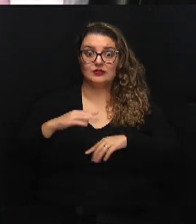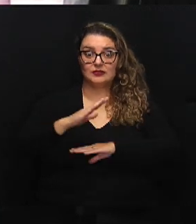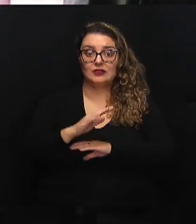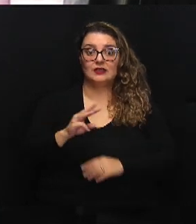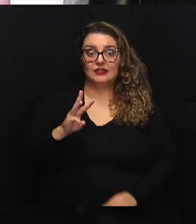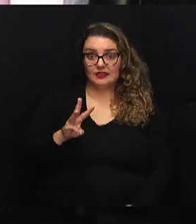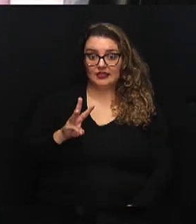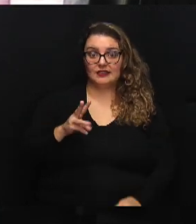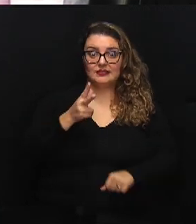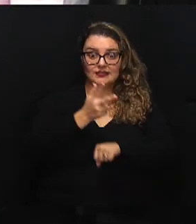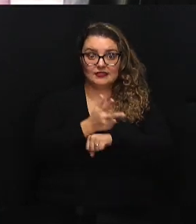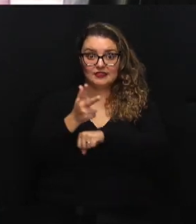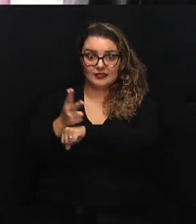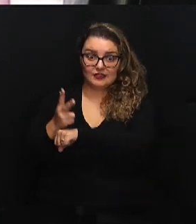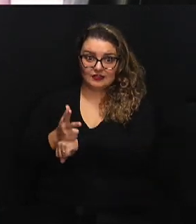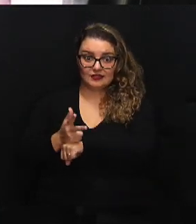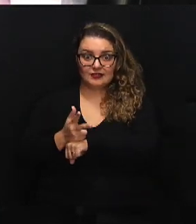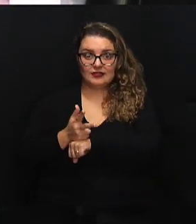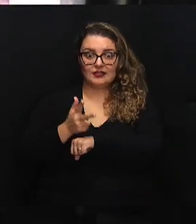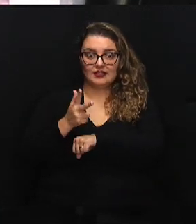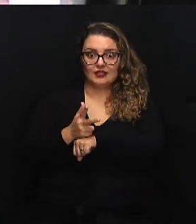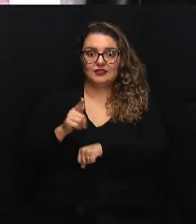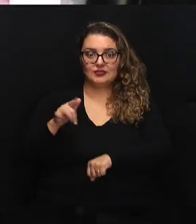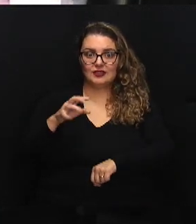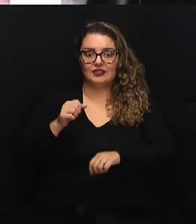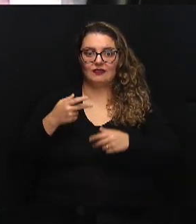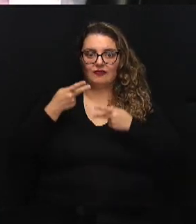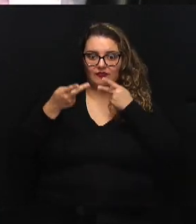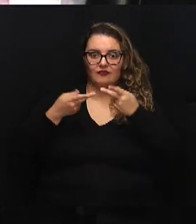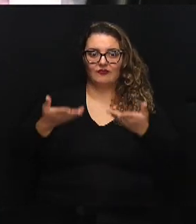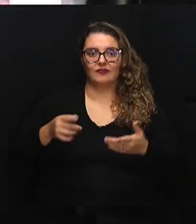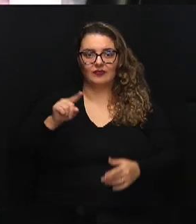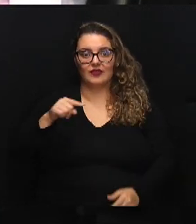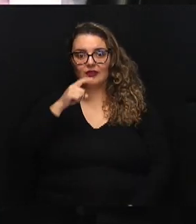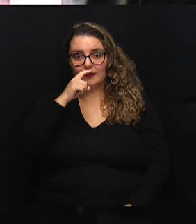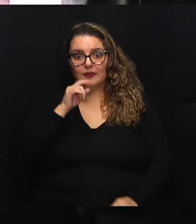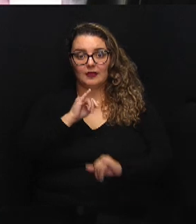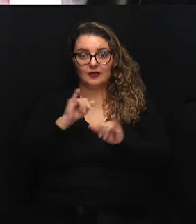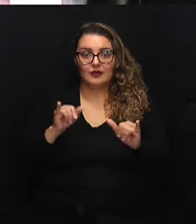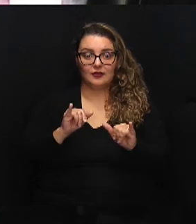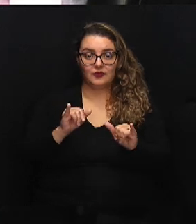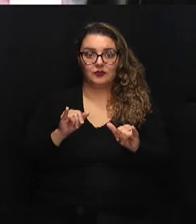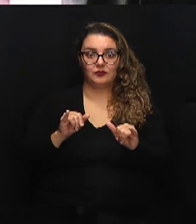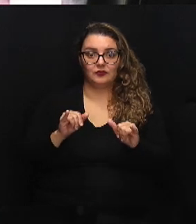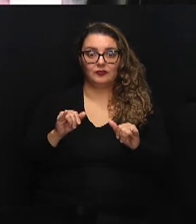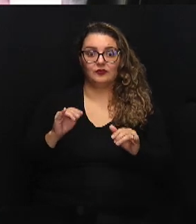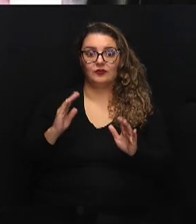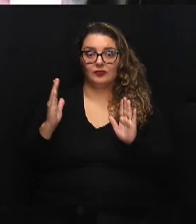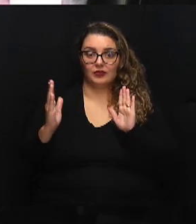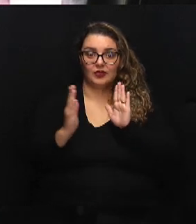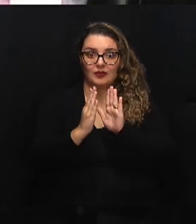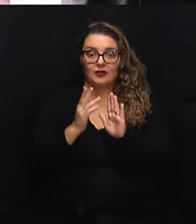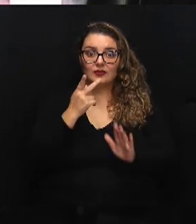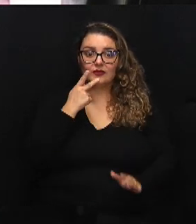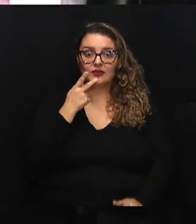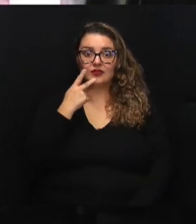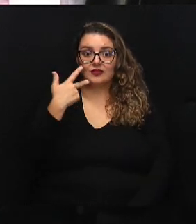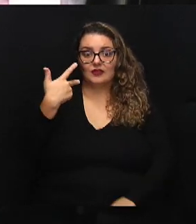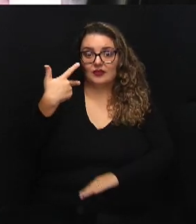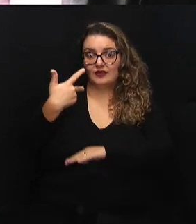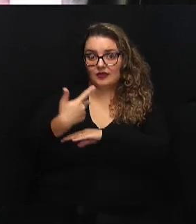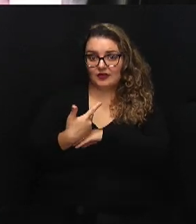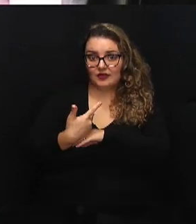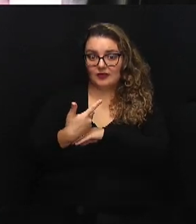câmeras. Uma a gente chama de geral, que é essa que a gente falou agora, o Zé Carlos falou. Quando eu viro de frente, eu falo para uma câmera